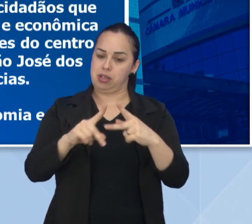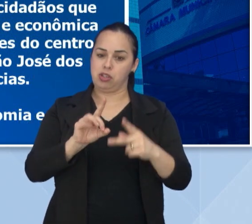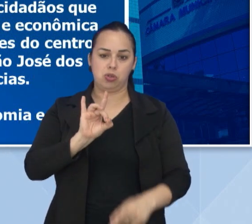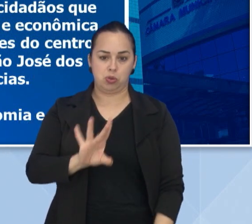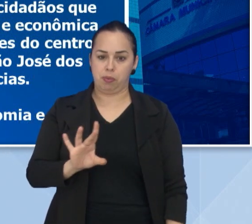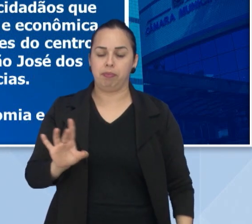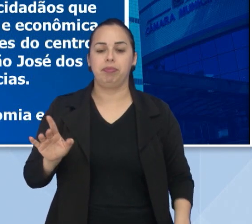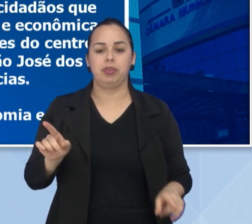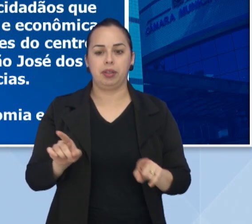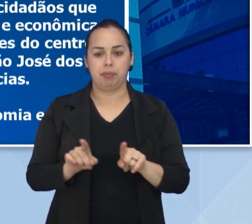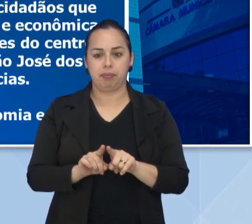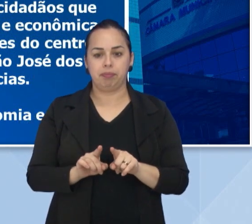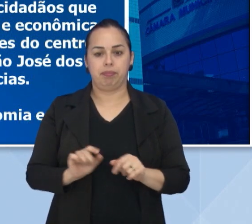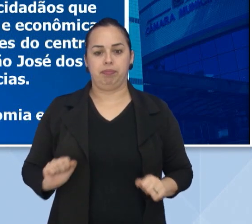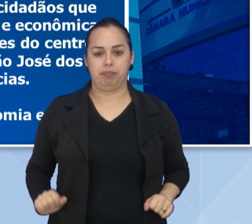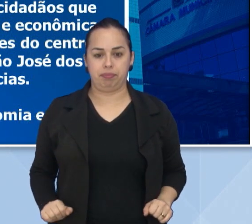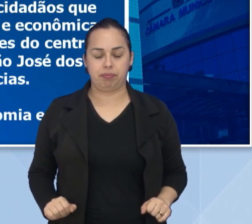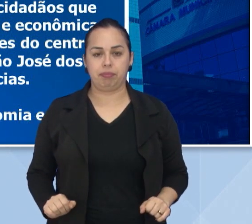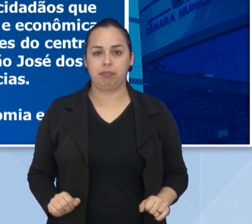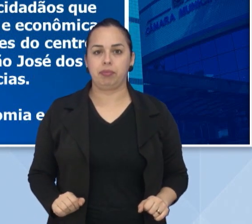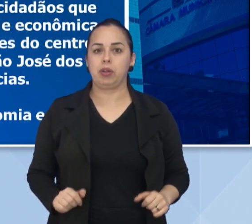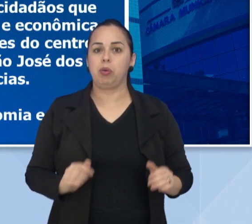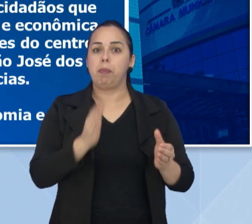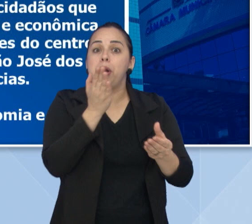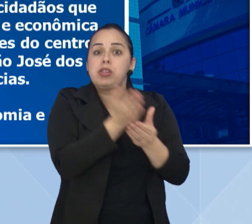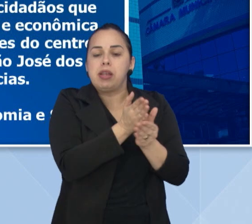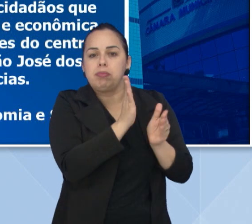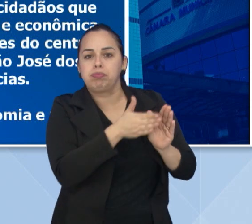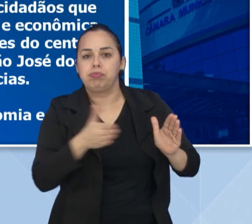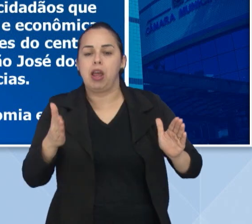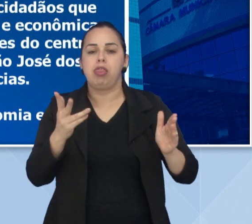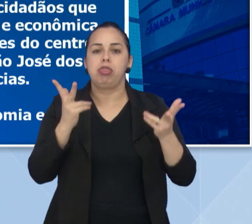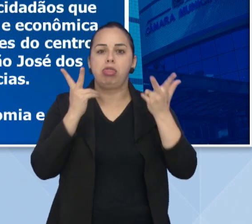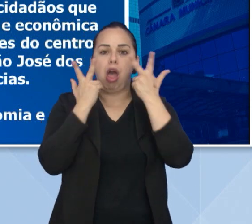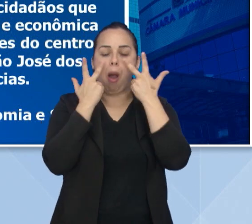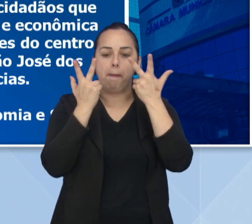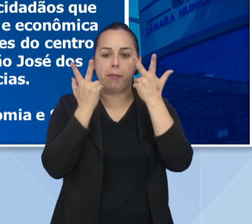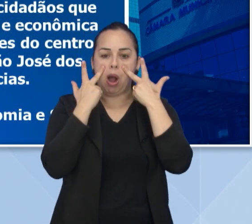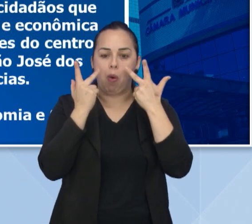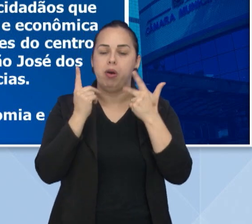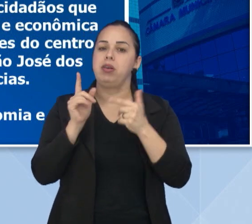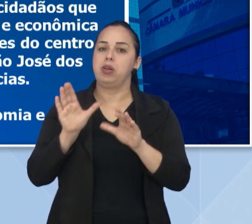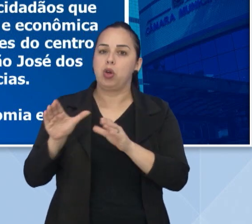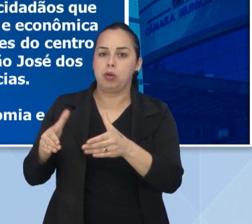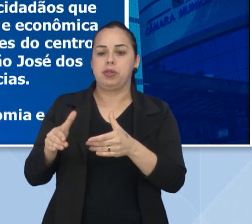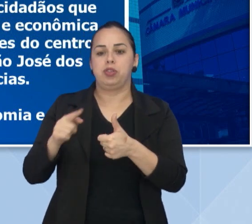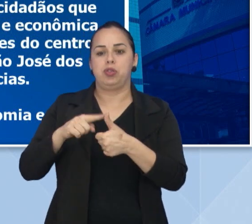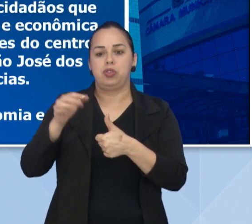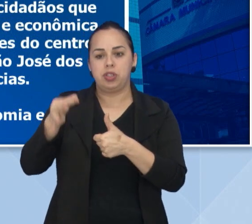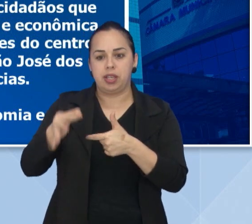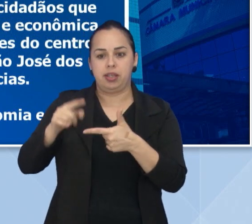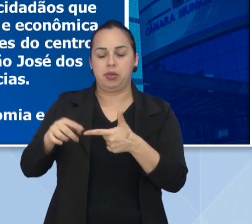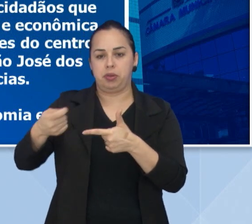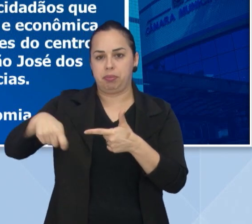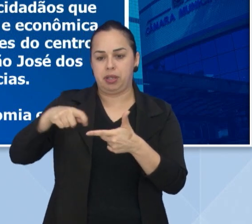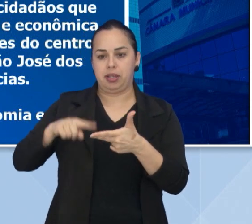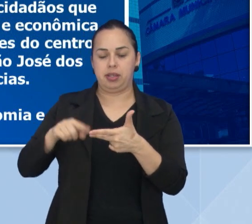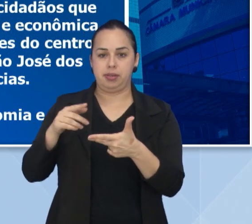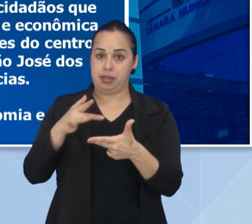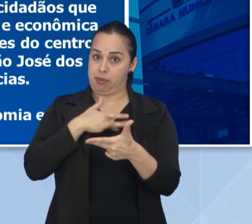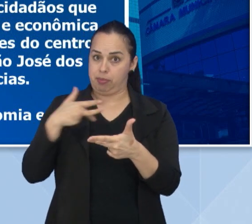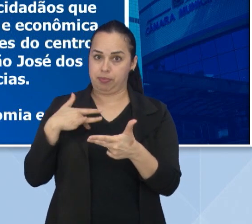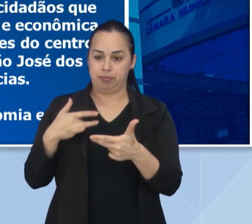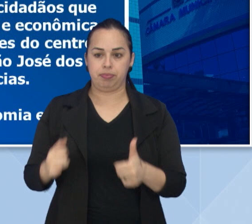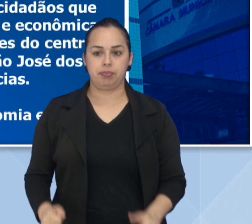Campos, São Paulo, e da outras providências. O rito é ordinário, comissões de Justiça, Economia